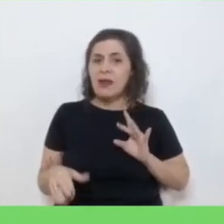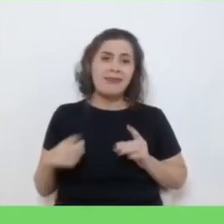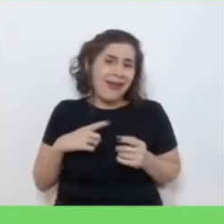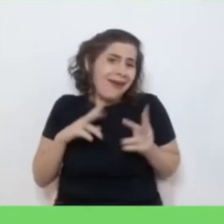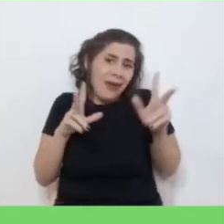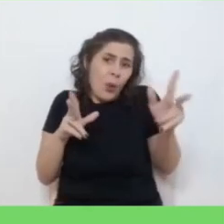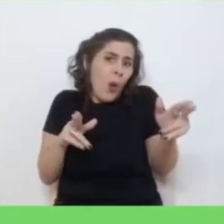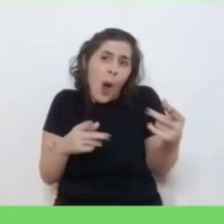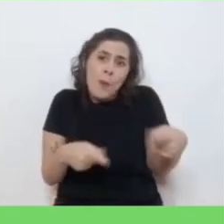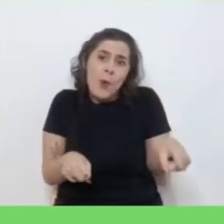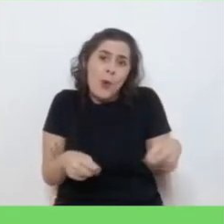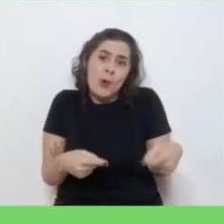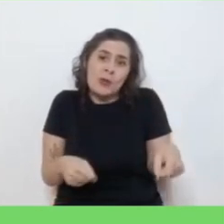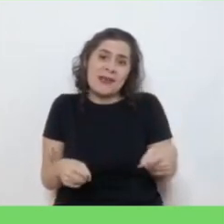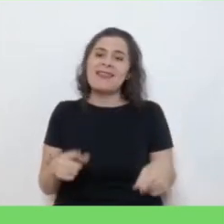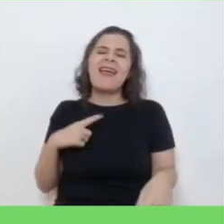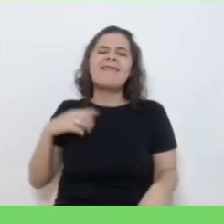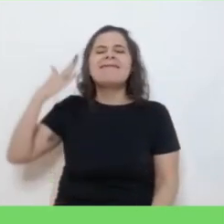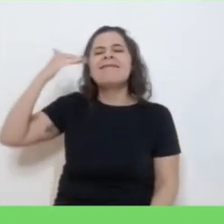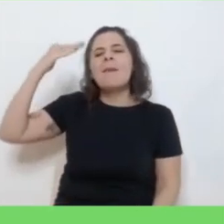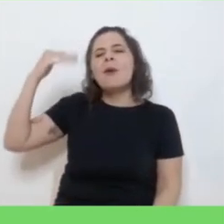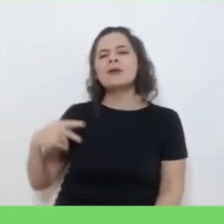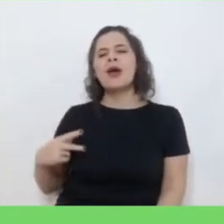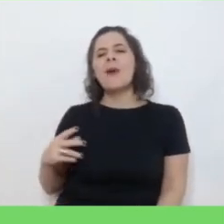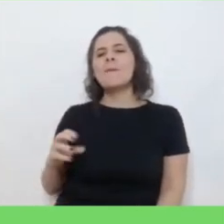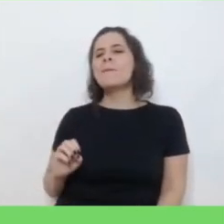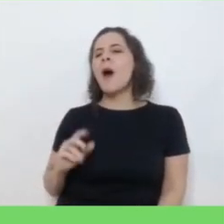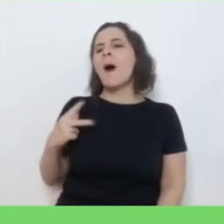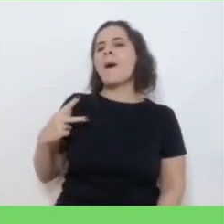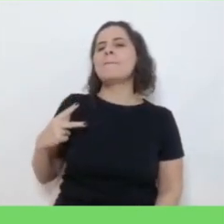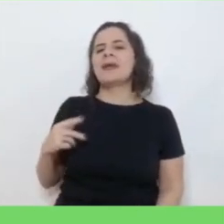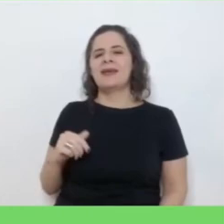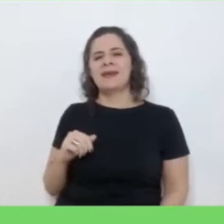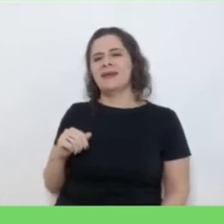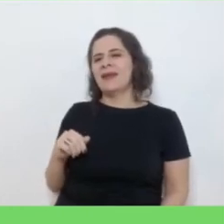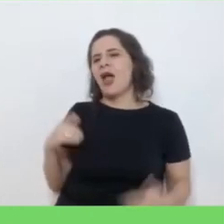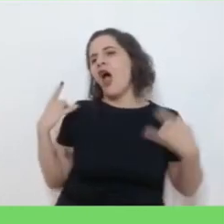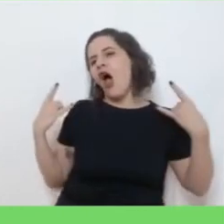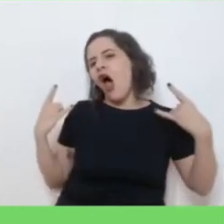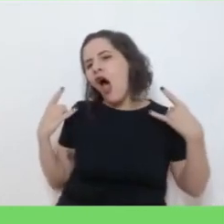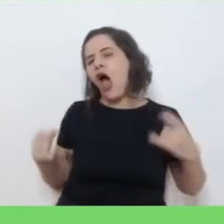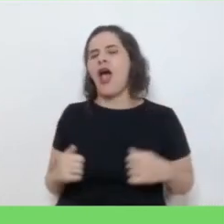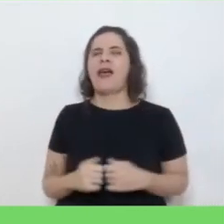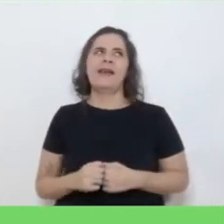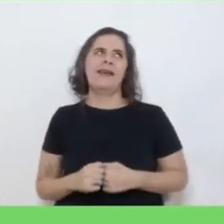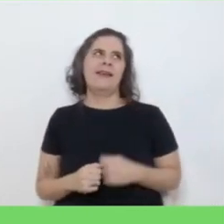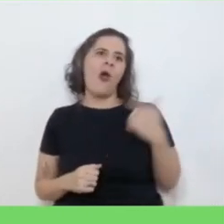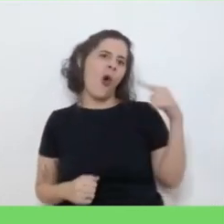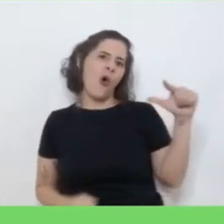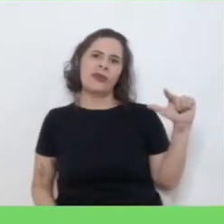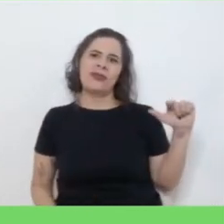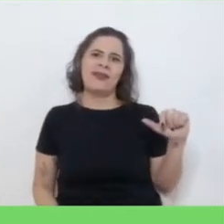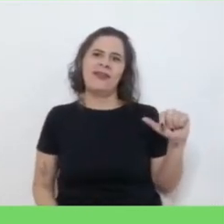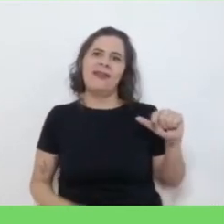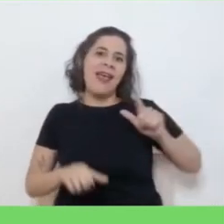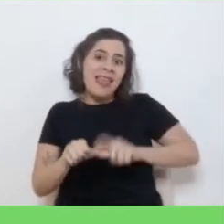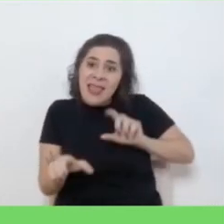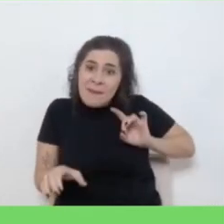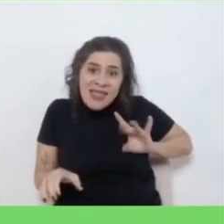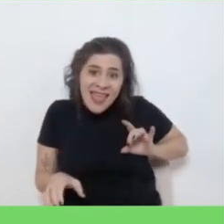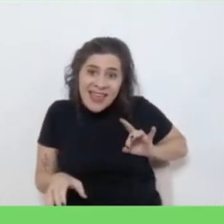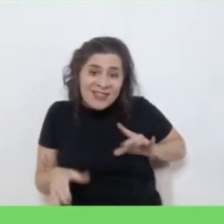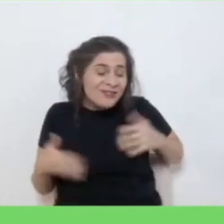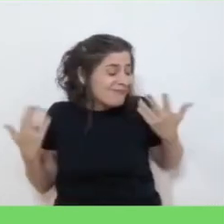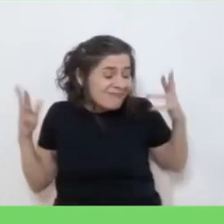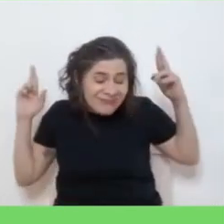músicas, né, que são pop, rock e tal, e você tem as indies, que elas às vezes são mais experimentais. A indústria de